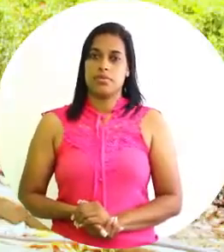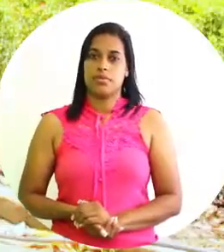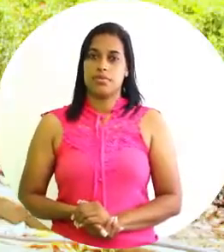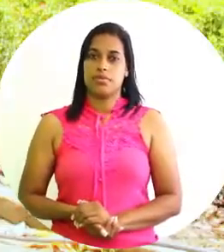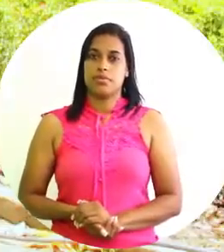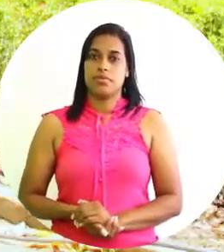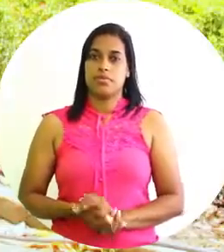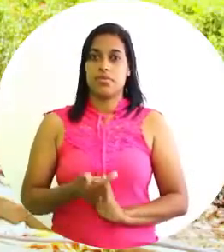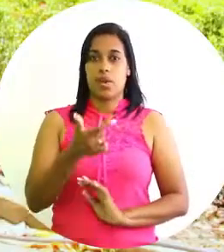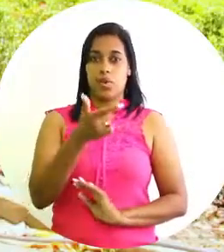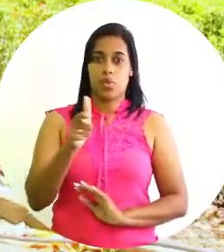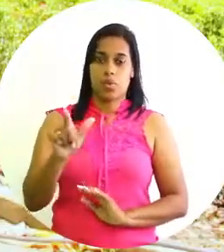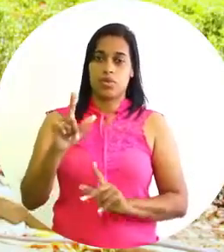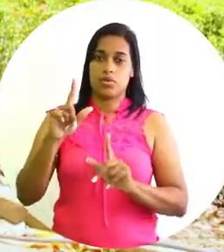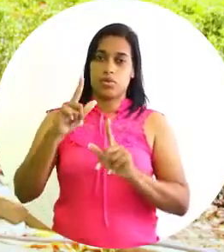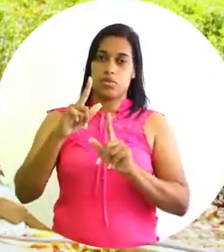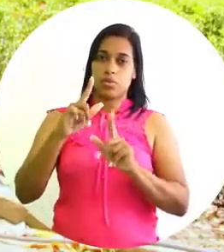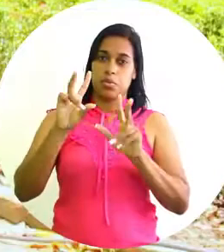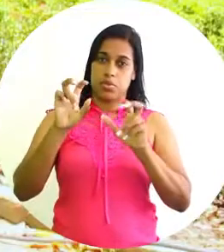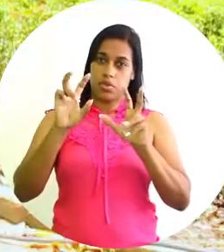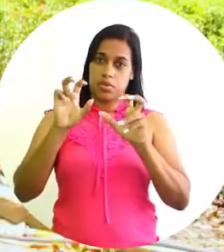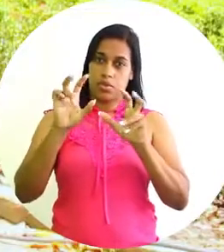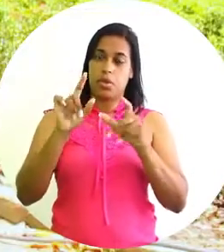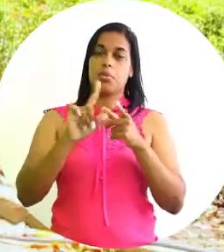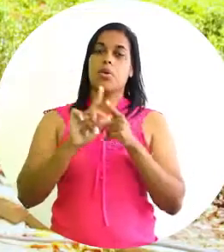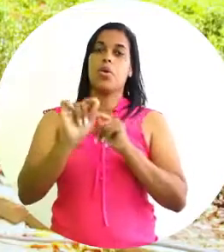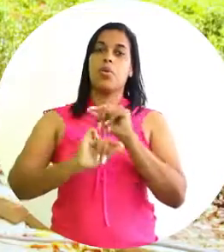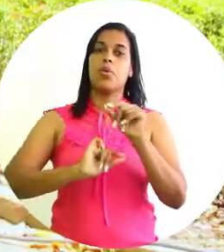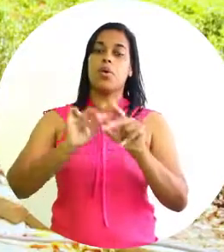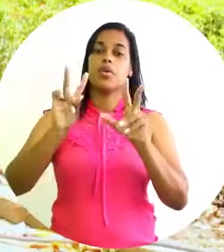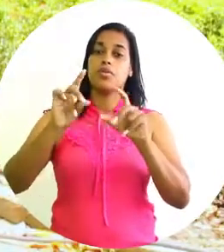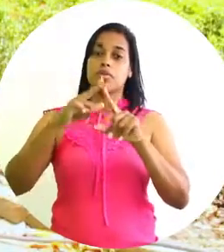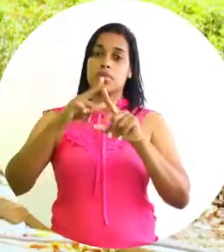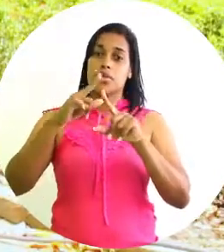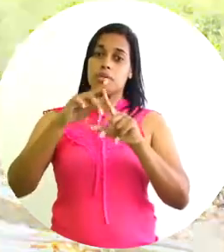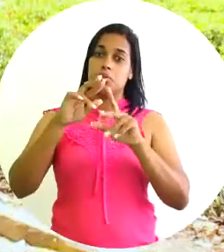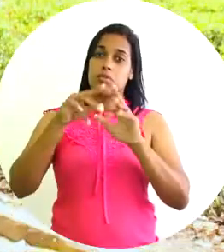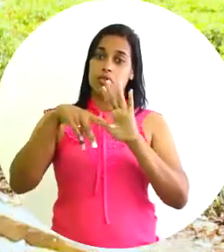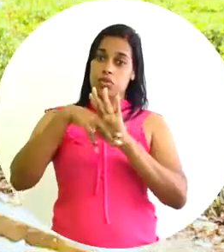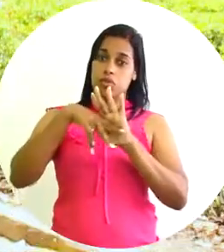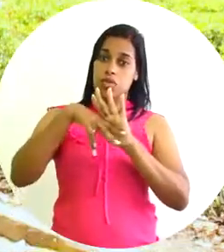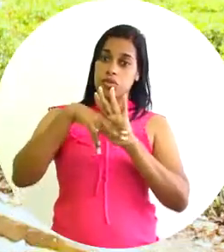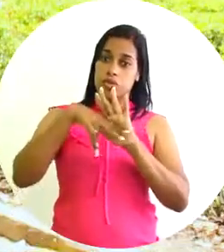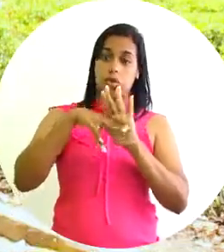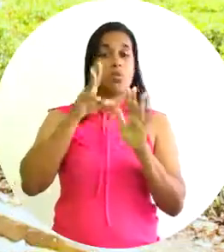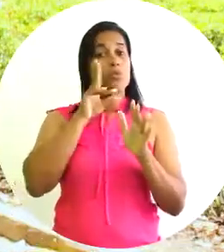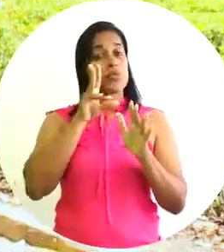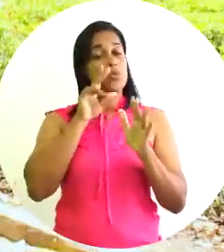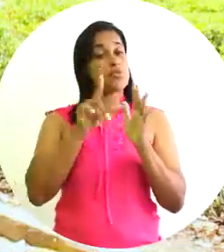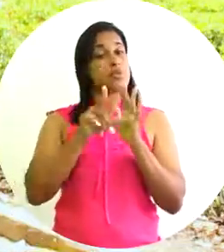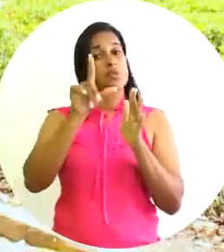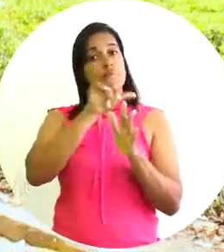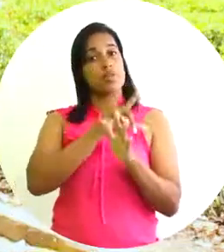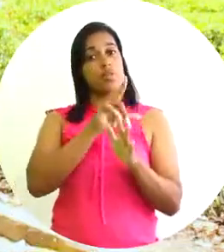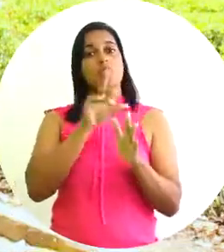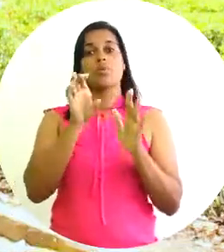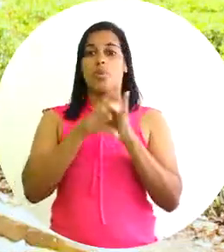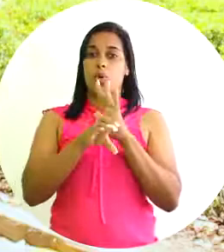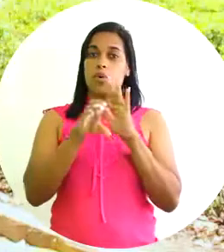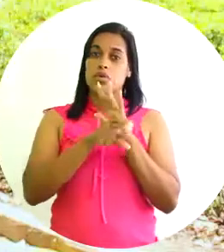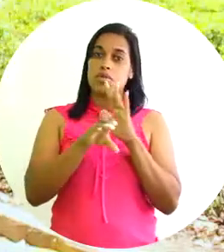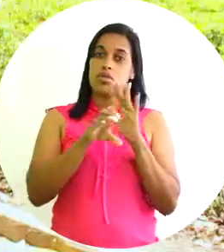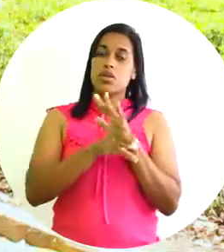Vamos para o nosso próximo tópico, então. Nós vamos tratar dos tipos de normas. Nós vimos anteriormente no conceito